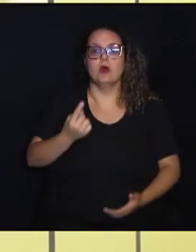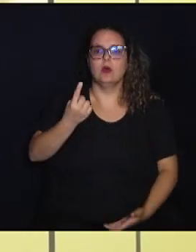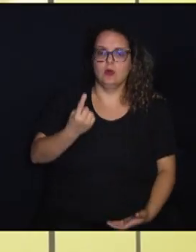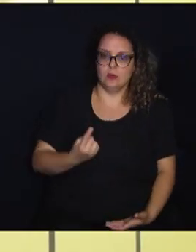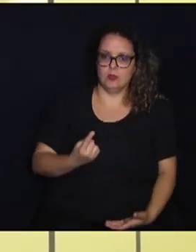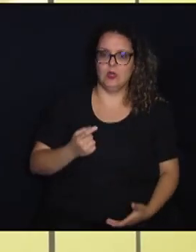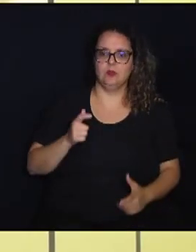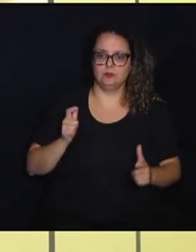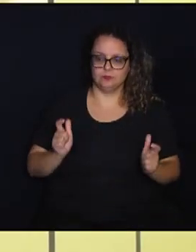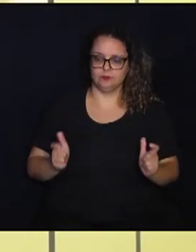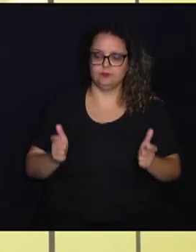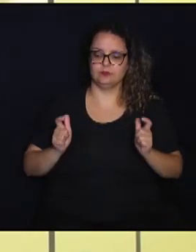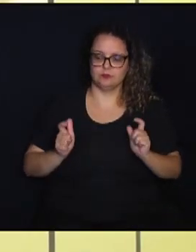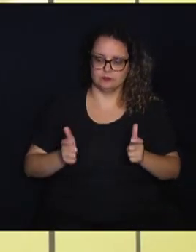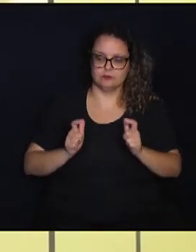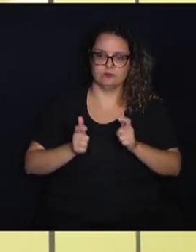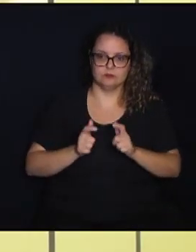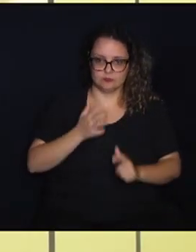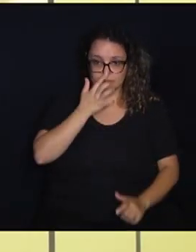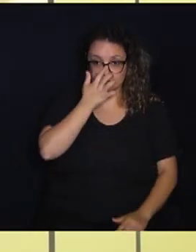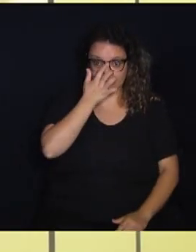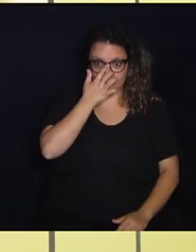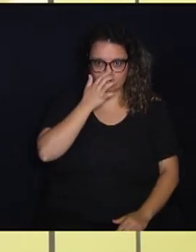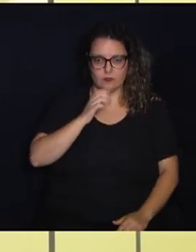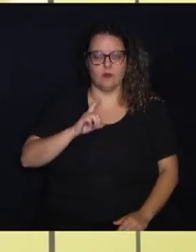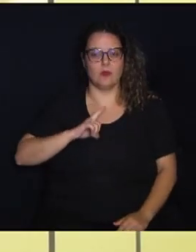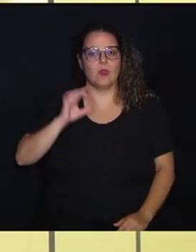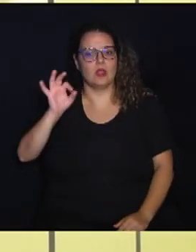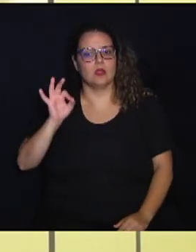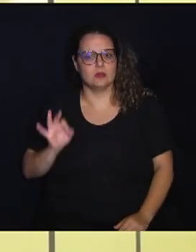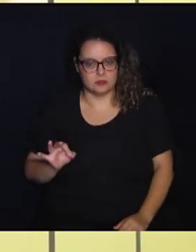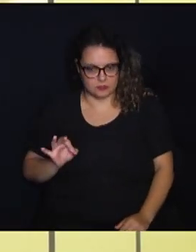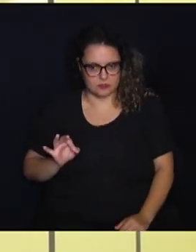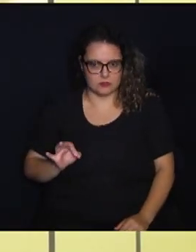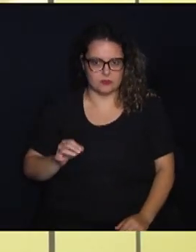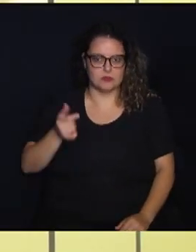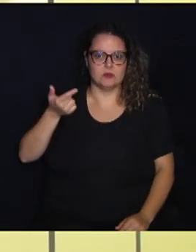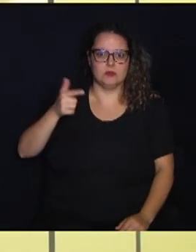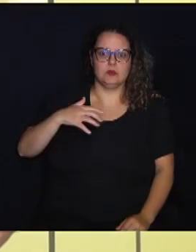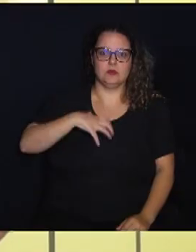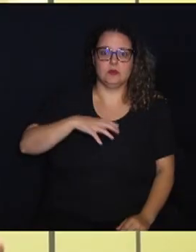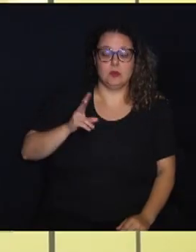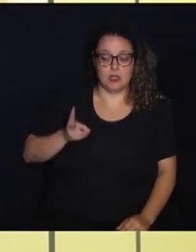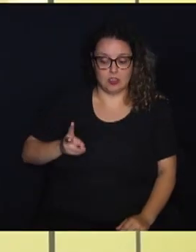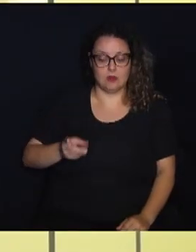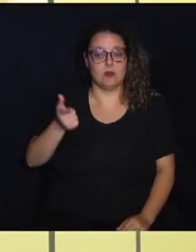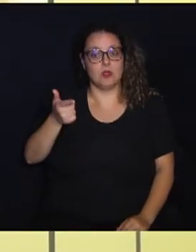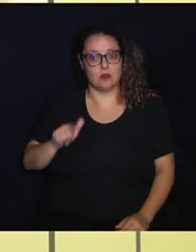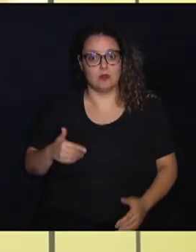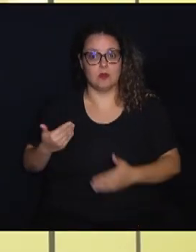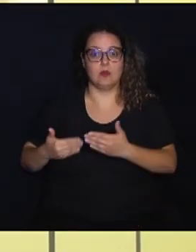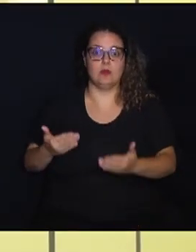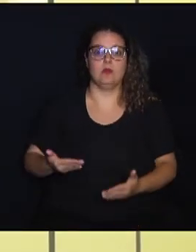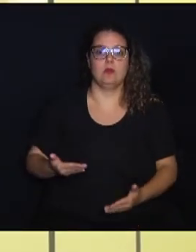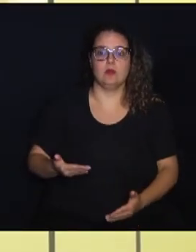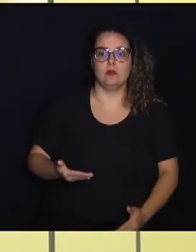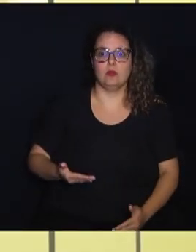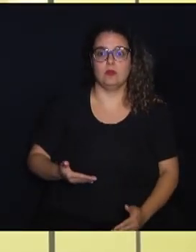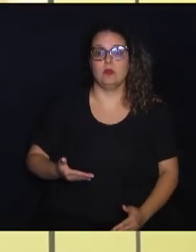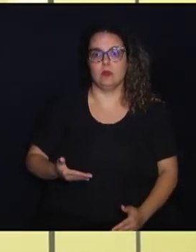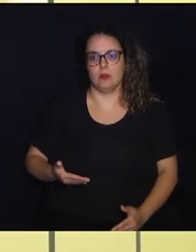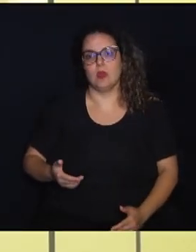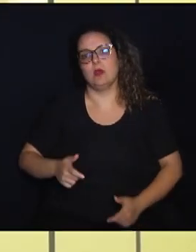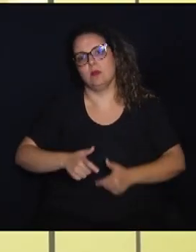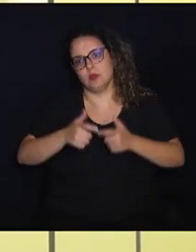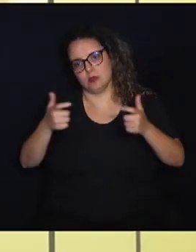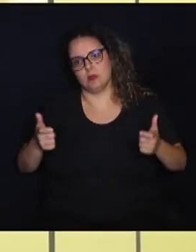Vai reduzindo devagar, que a chance de você se manter constante no processo é muito maior,